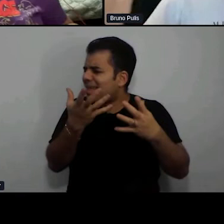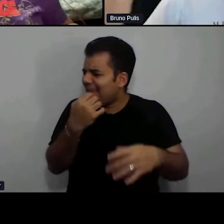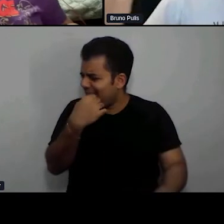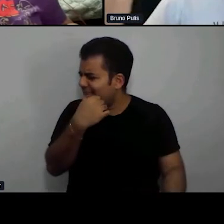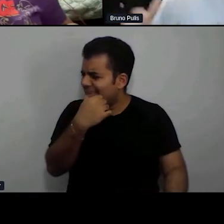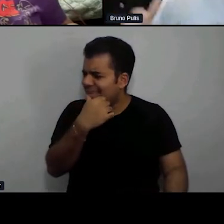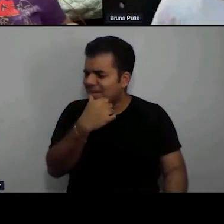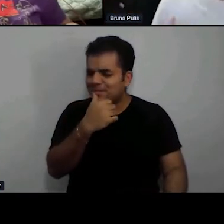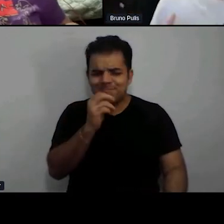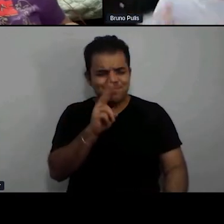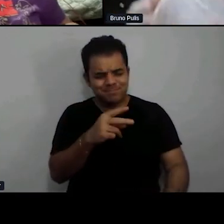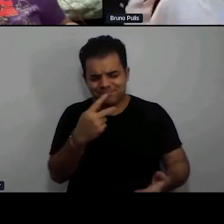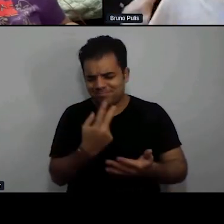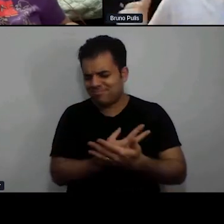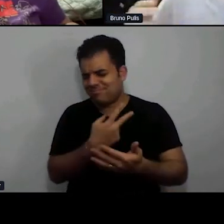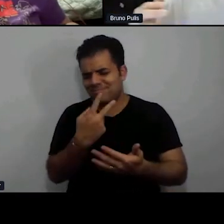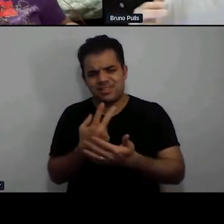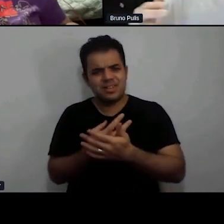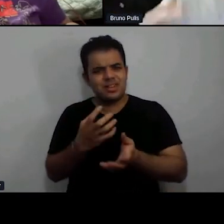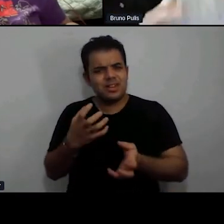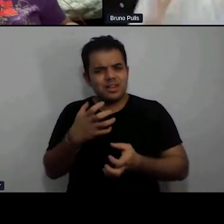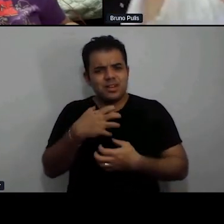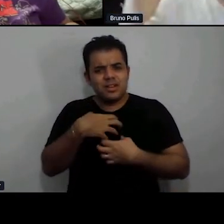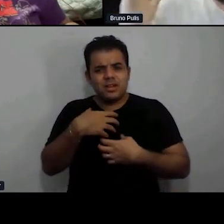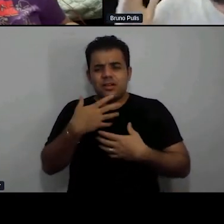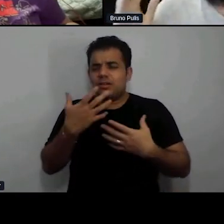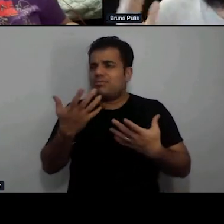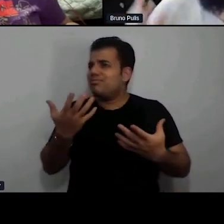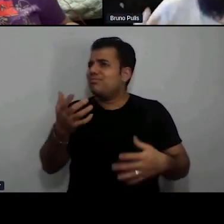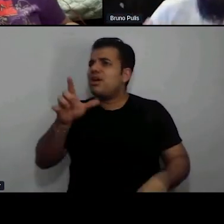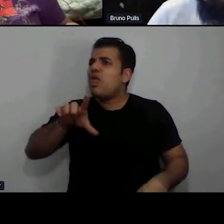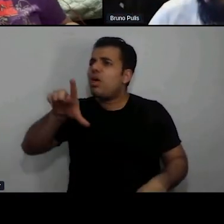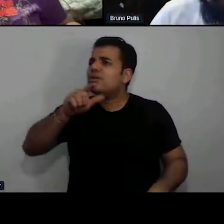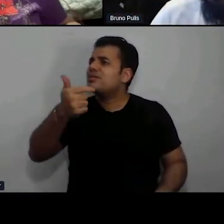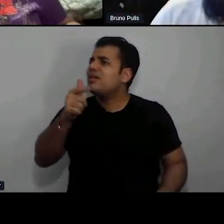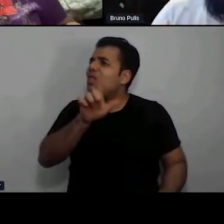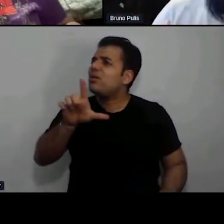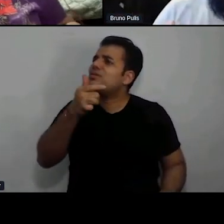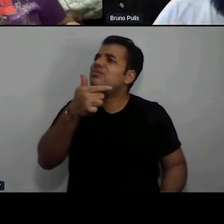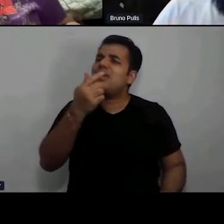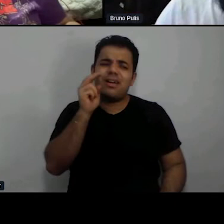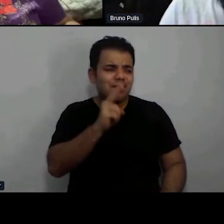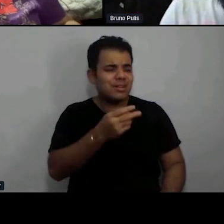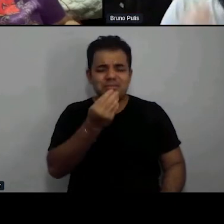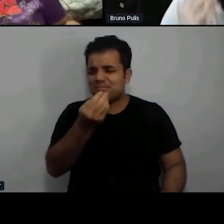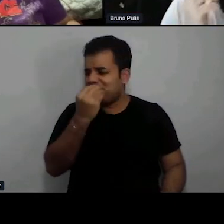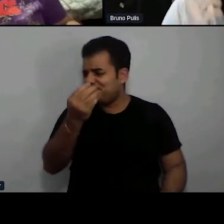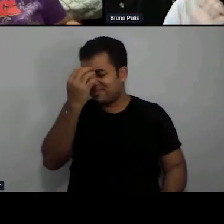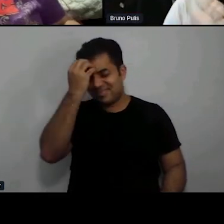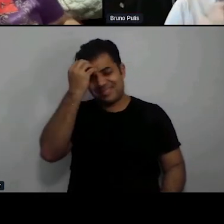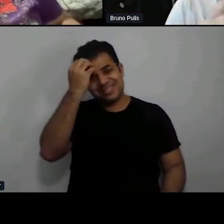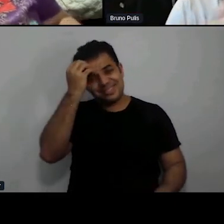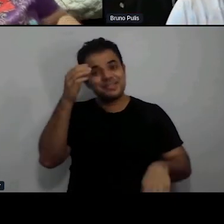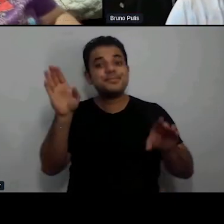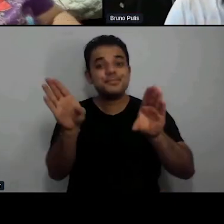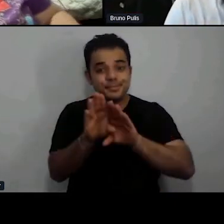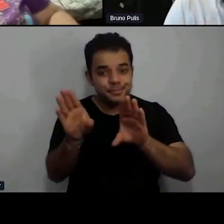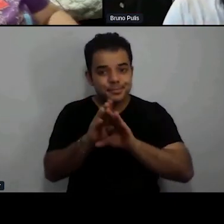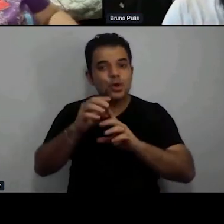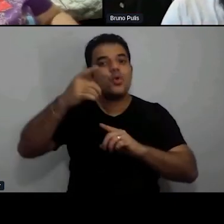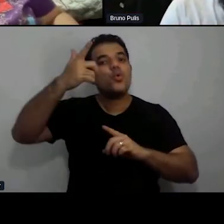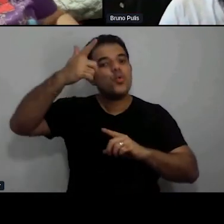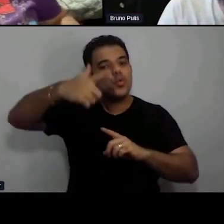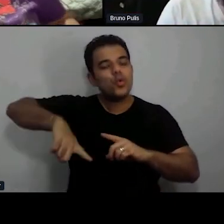vendo, que você fala assim, não tem lógica nenhuma isso aqui. E aí, Sandy, entra num ponto